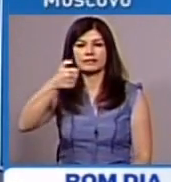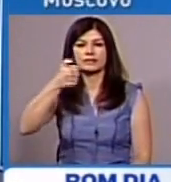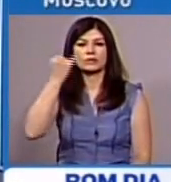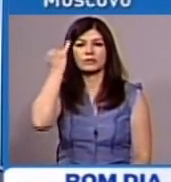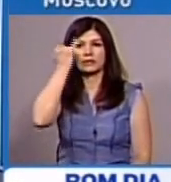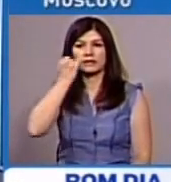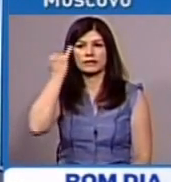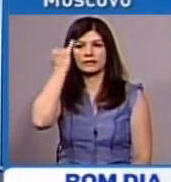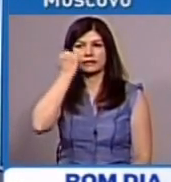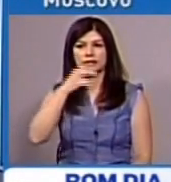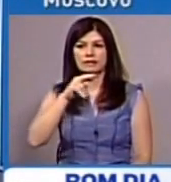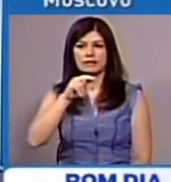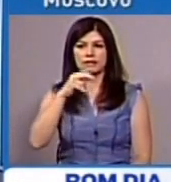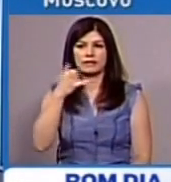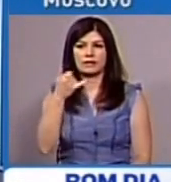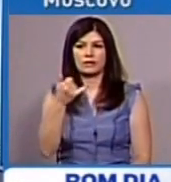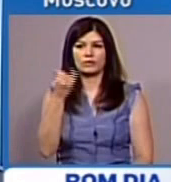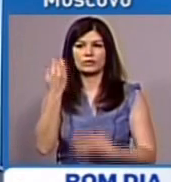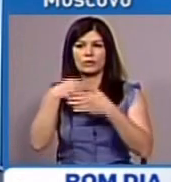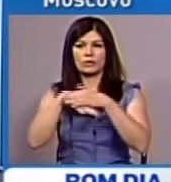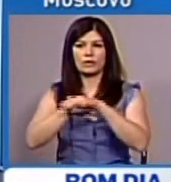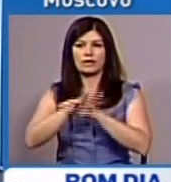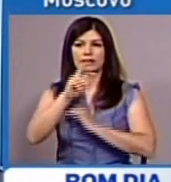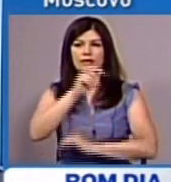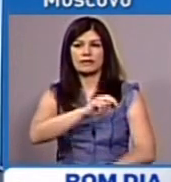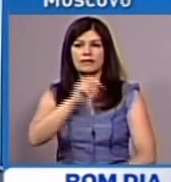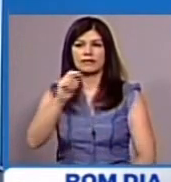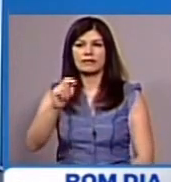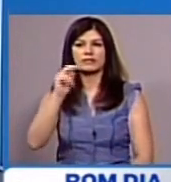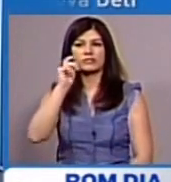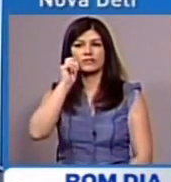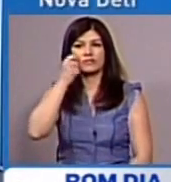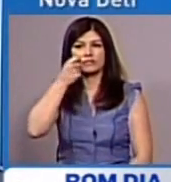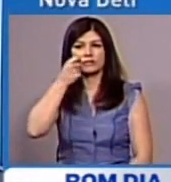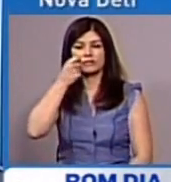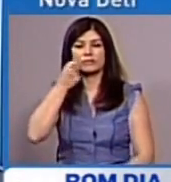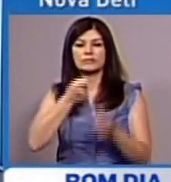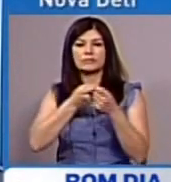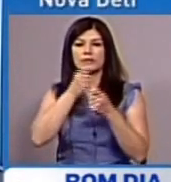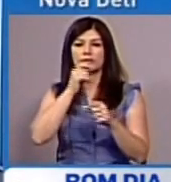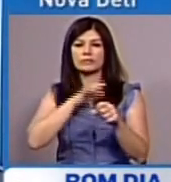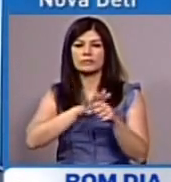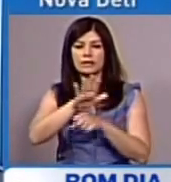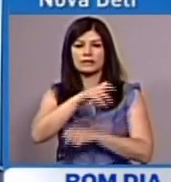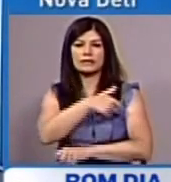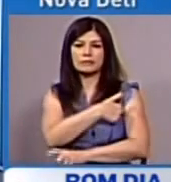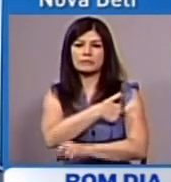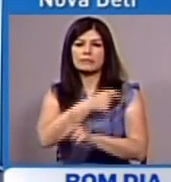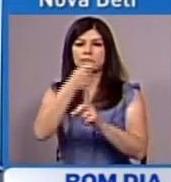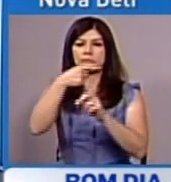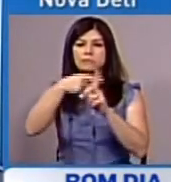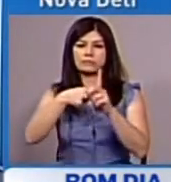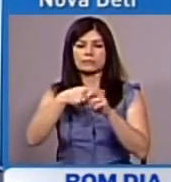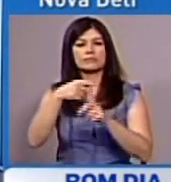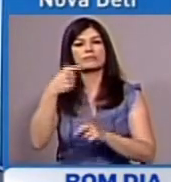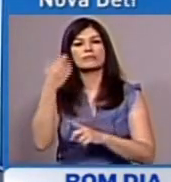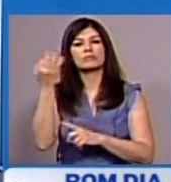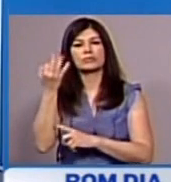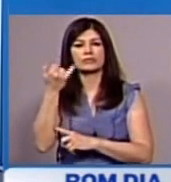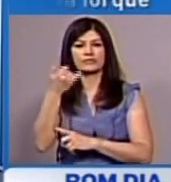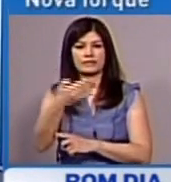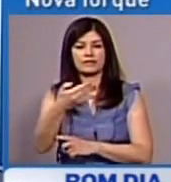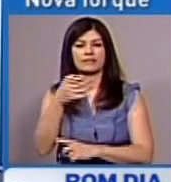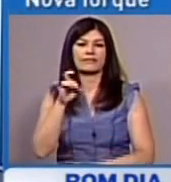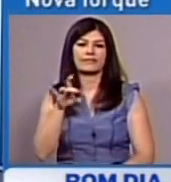Bragança, 32 na Guarda, 33 em Viseu. No litoral, temperaturas um pouco mais baixas, 27 no Porto e em Viana